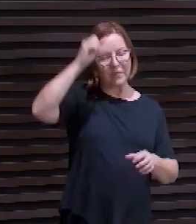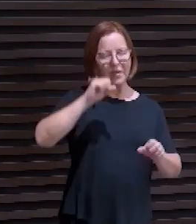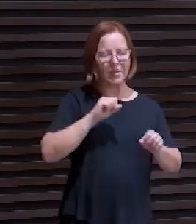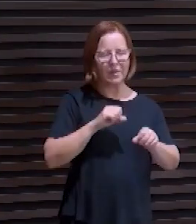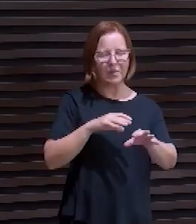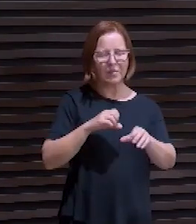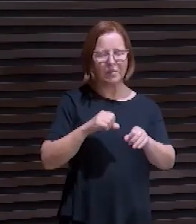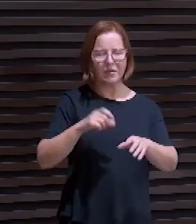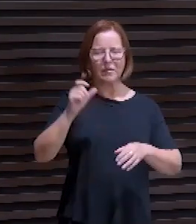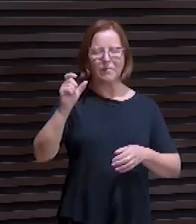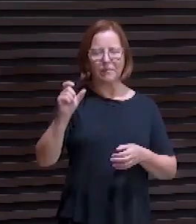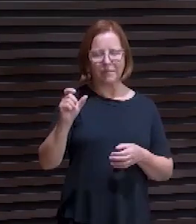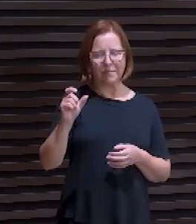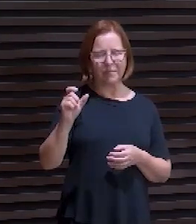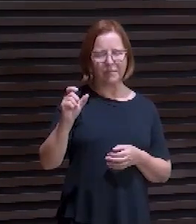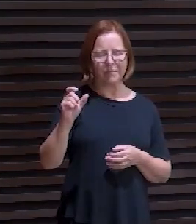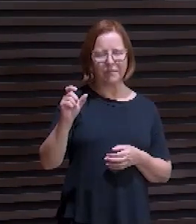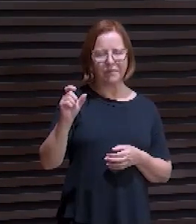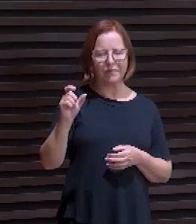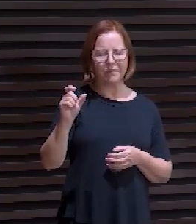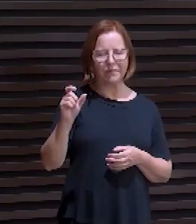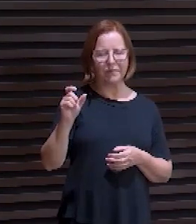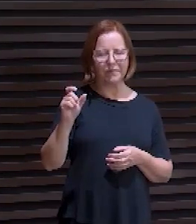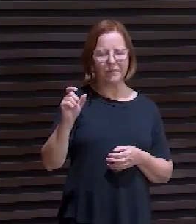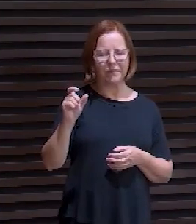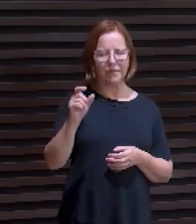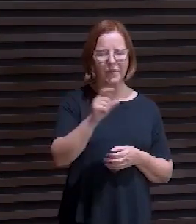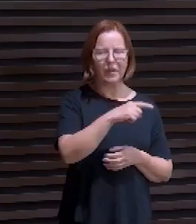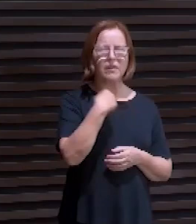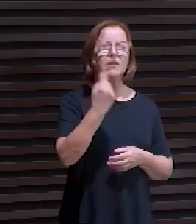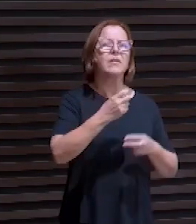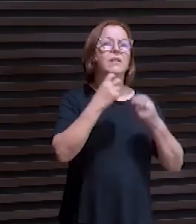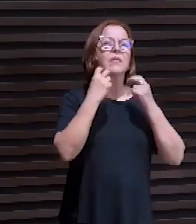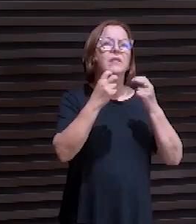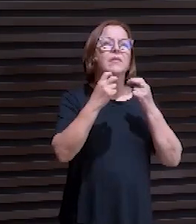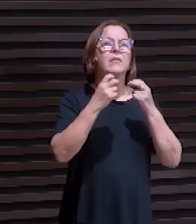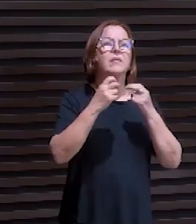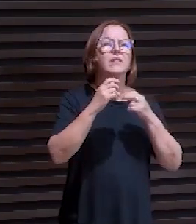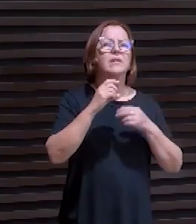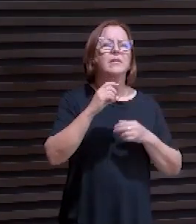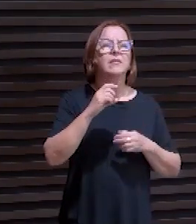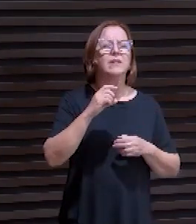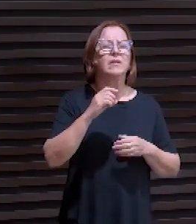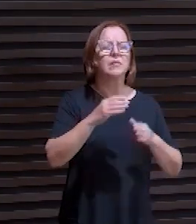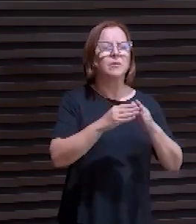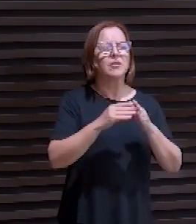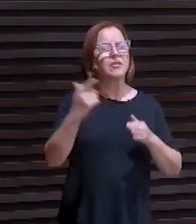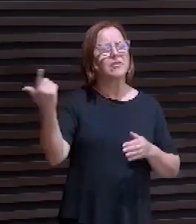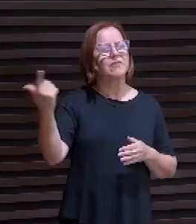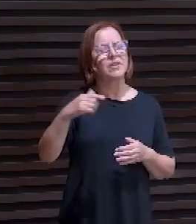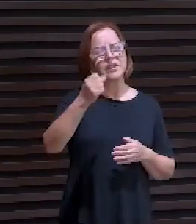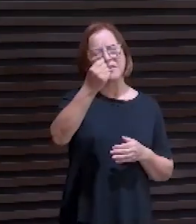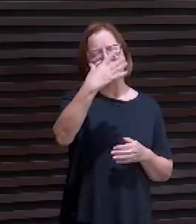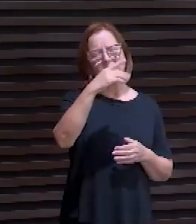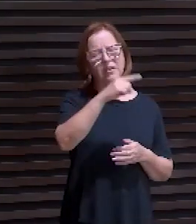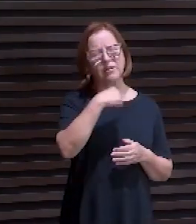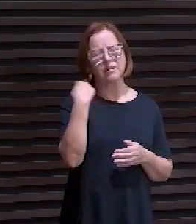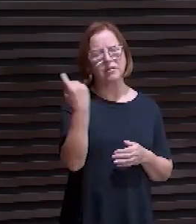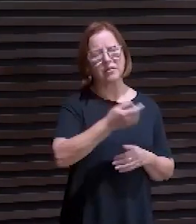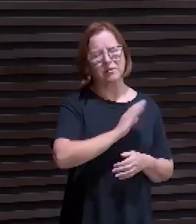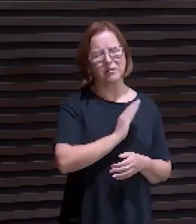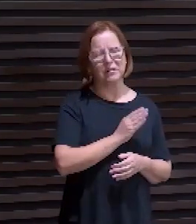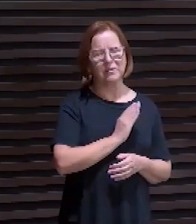inspirou a palavra, nós clamamos que Tu venhas revelá-la aos nossos